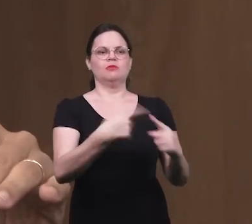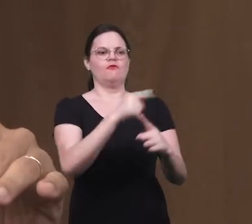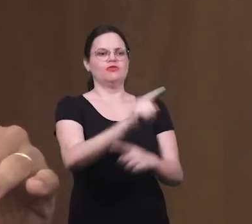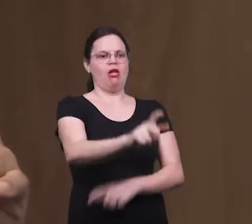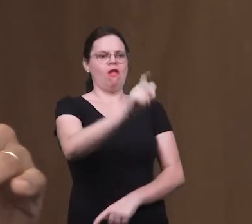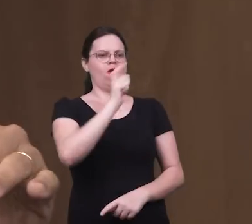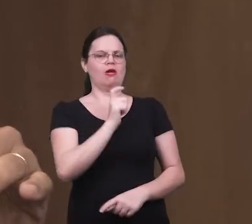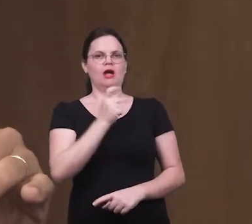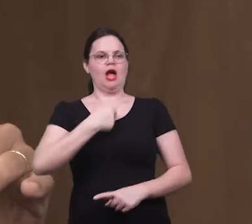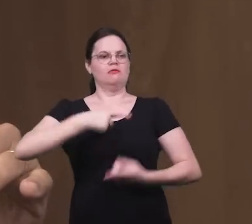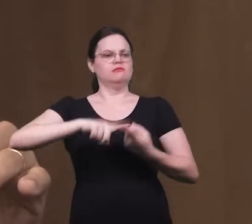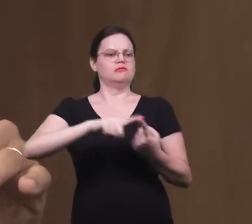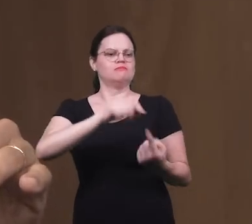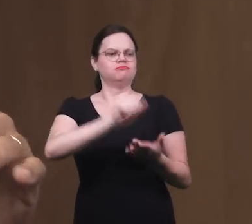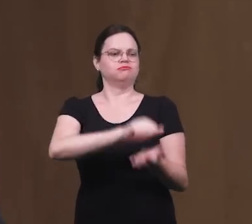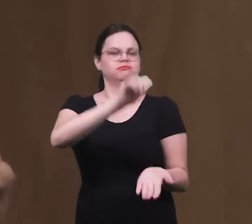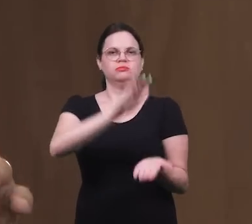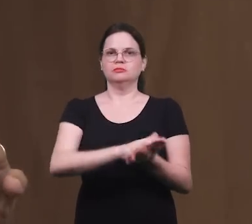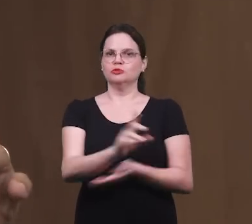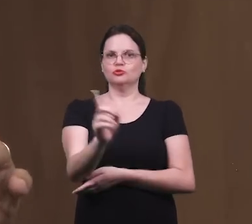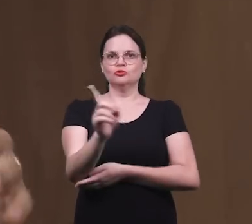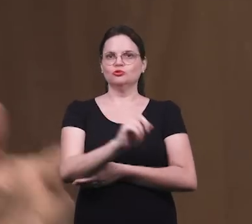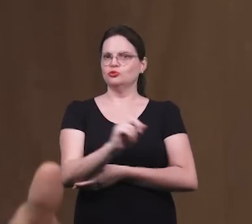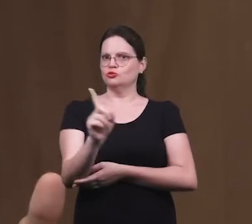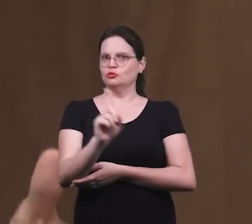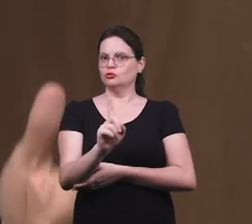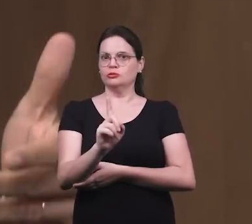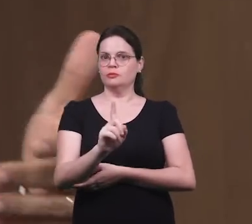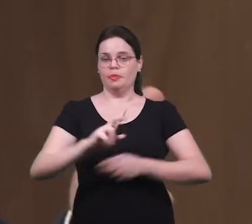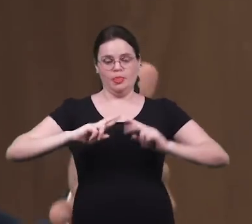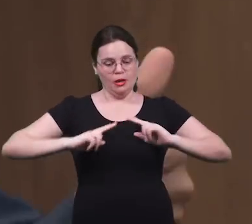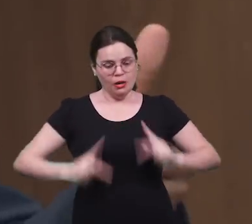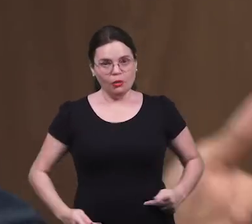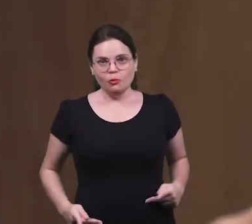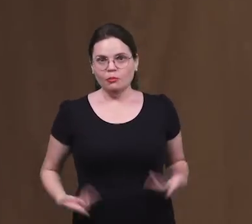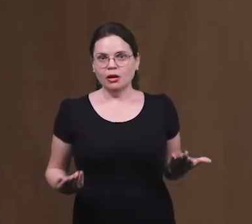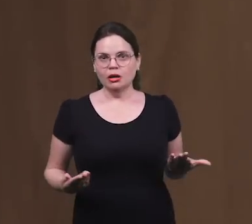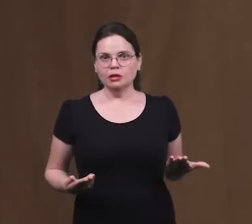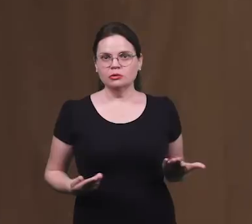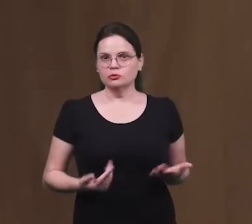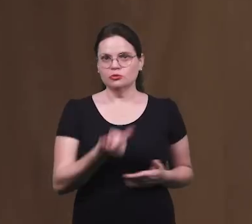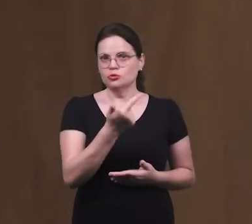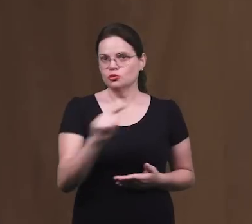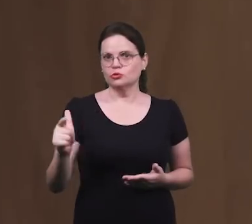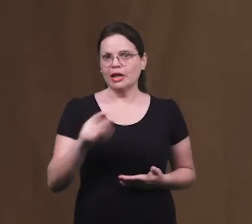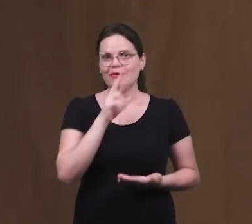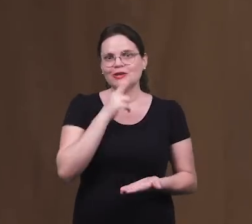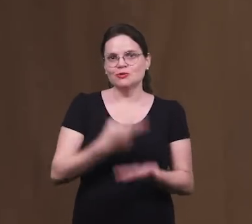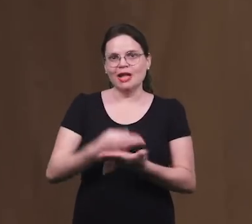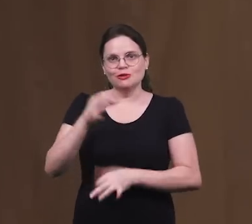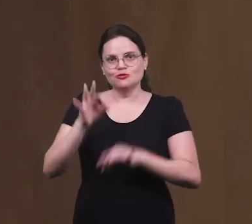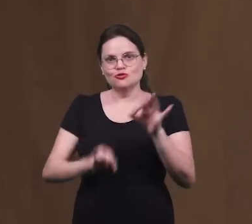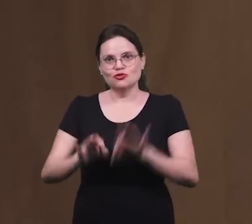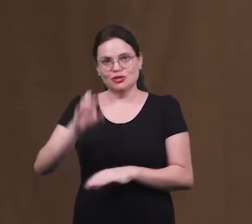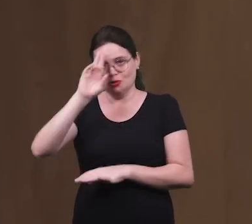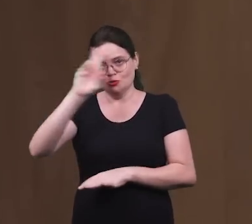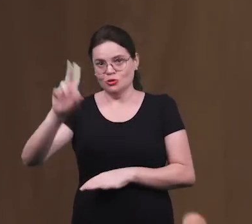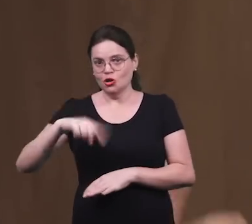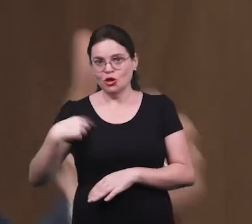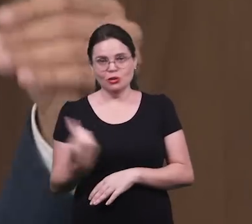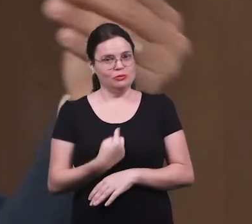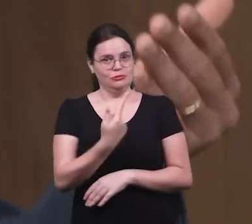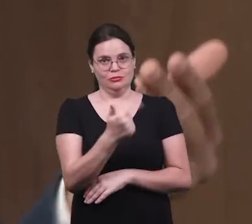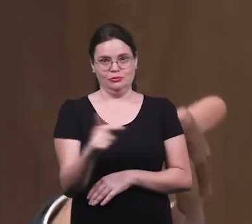comigo. Não. A ira do homem não produz a justiça do Senhor. E outra,